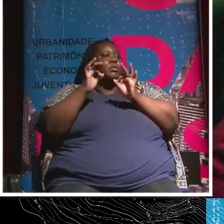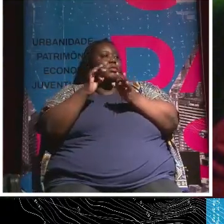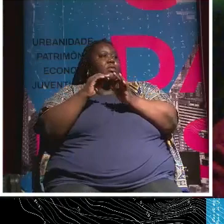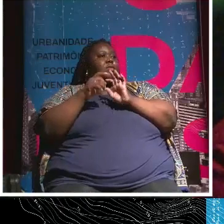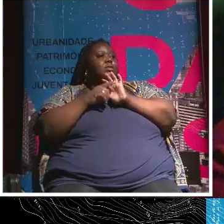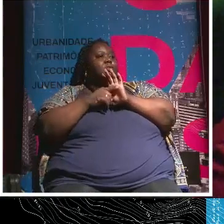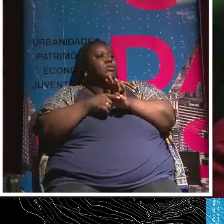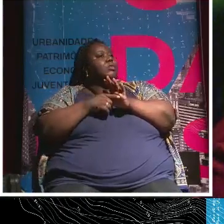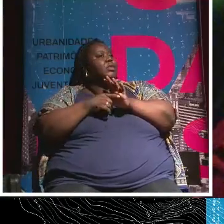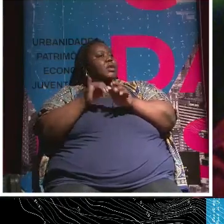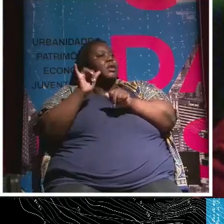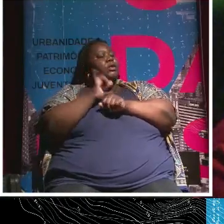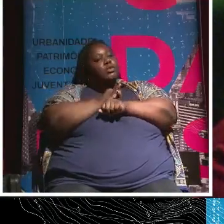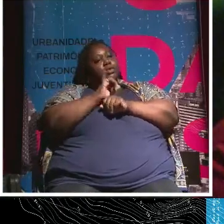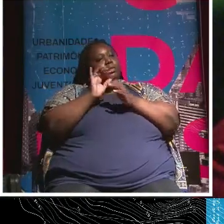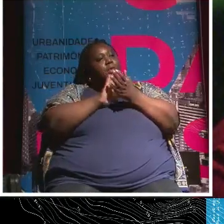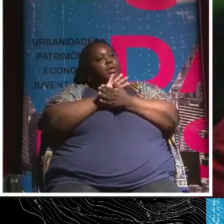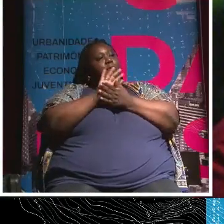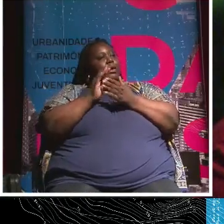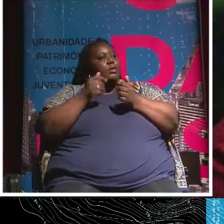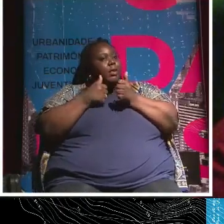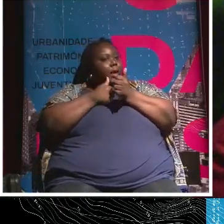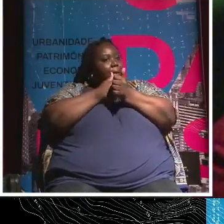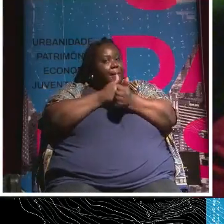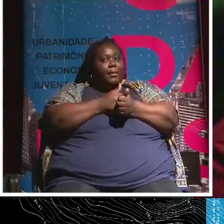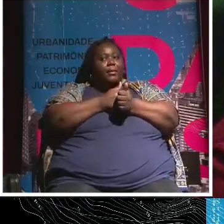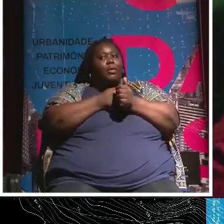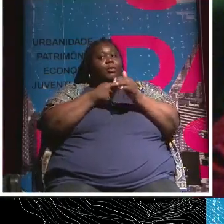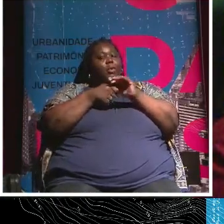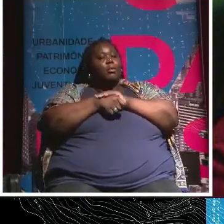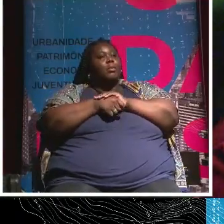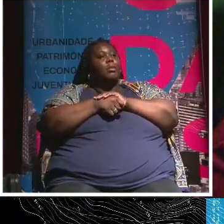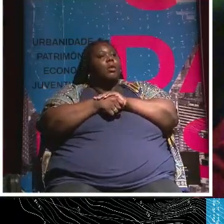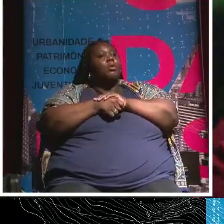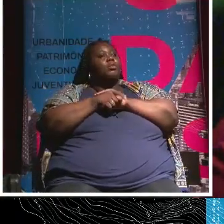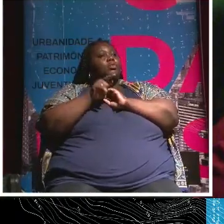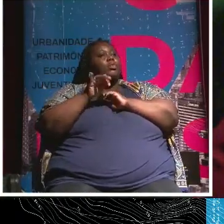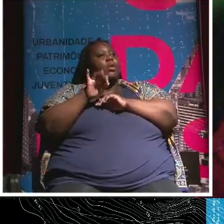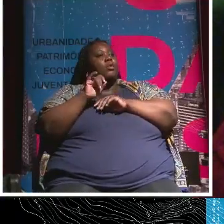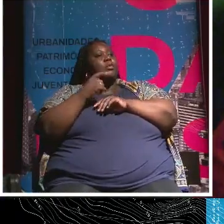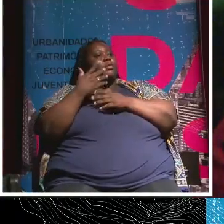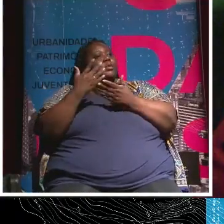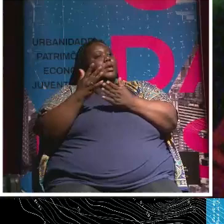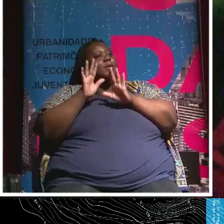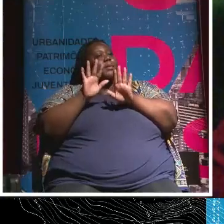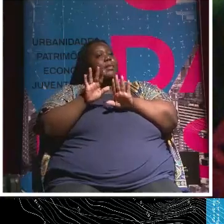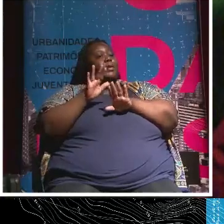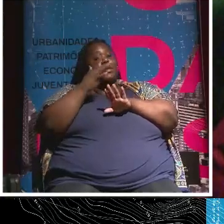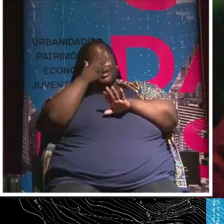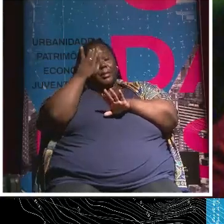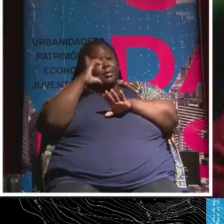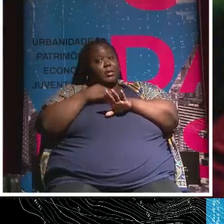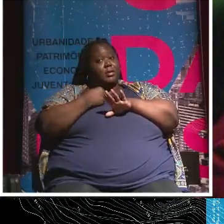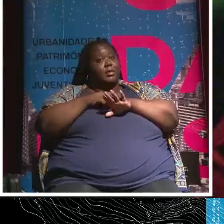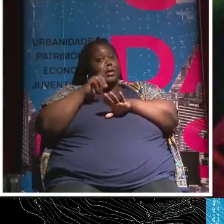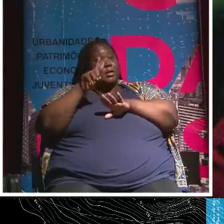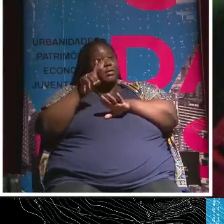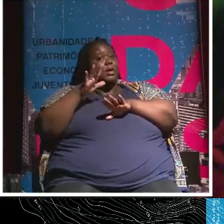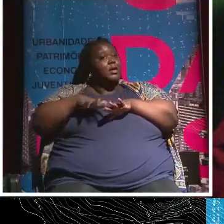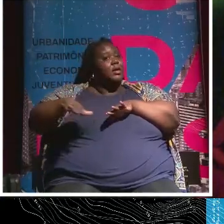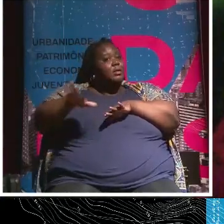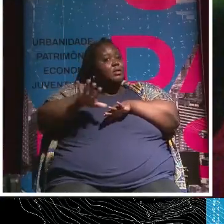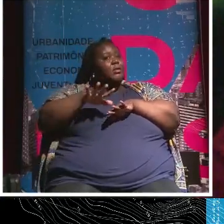tem o aparelhamento e financiamento do governo. Então, isso não gera dados. Mas, obviamente, para quem está lá, para quem mora no bairro,